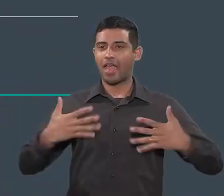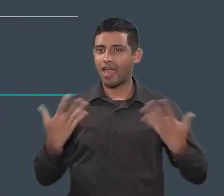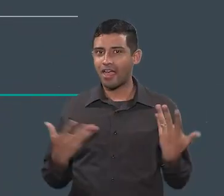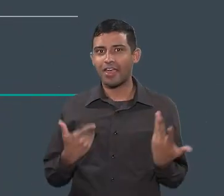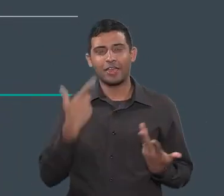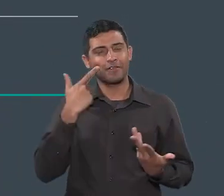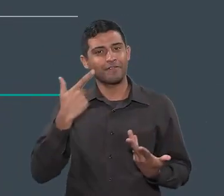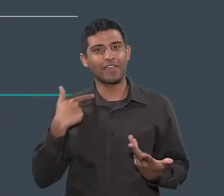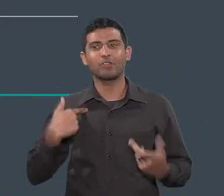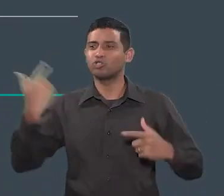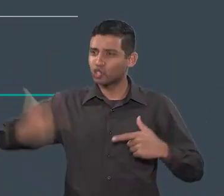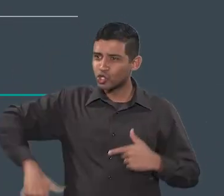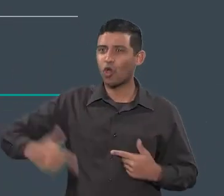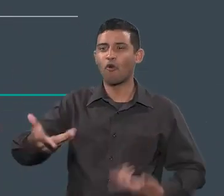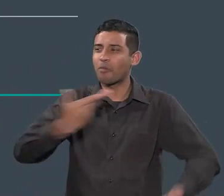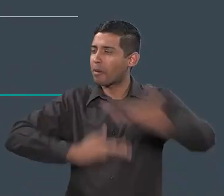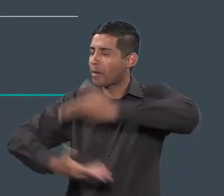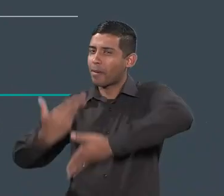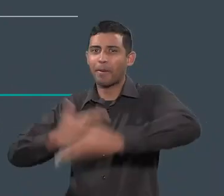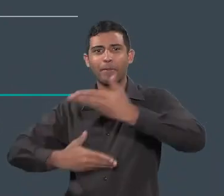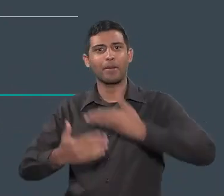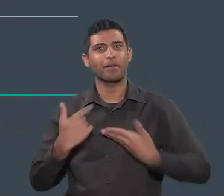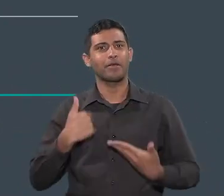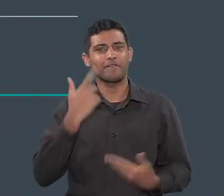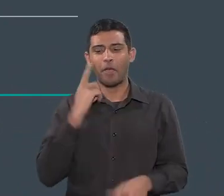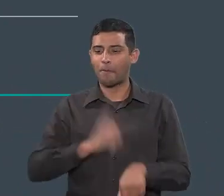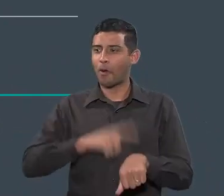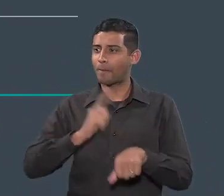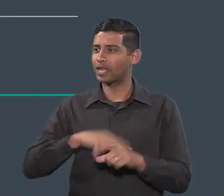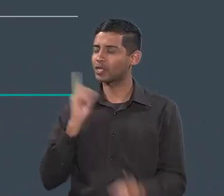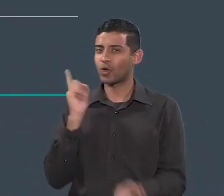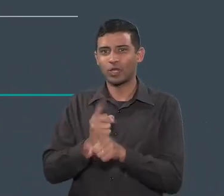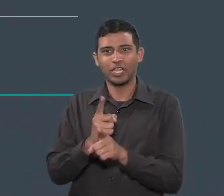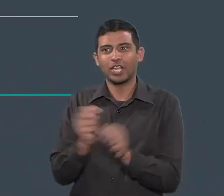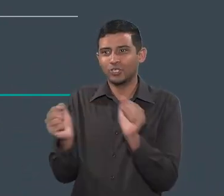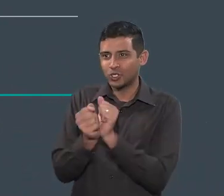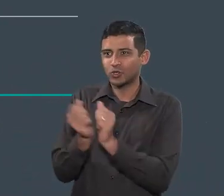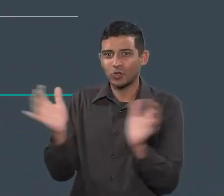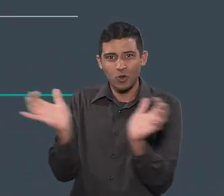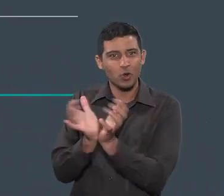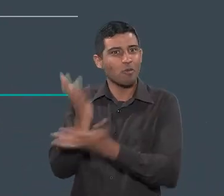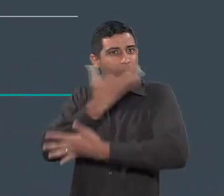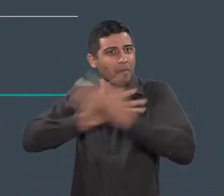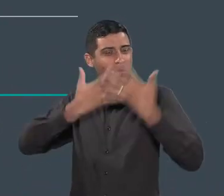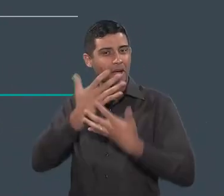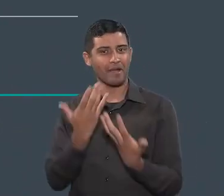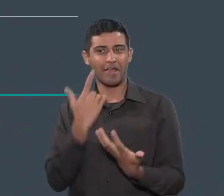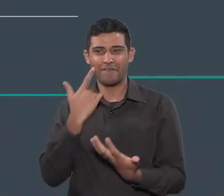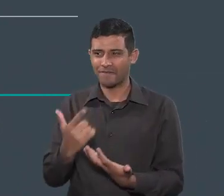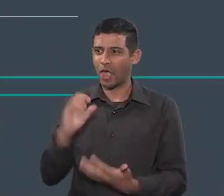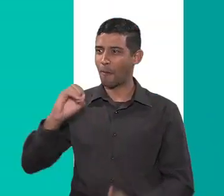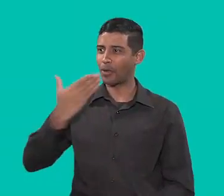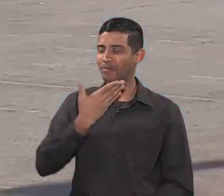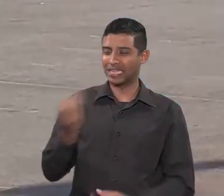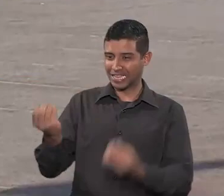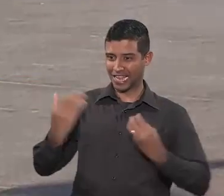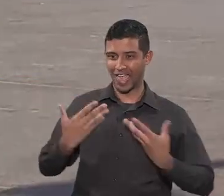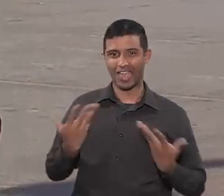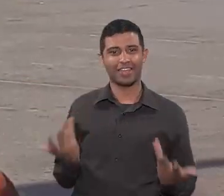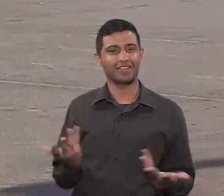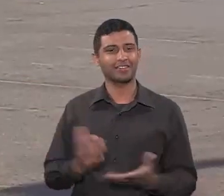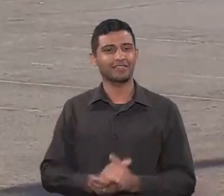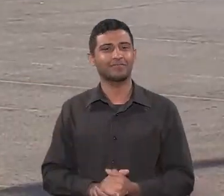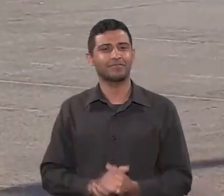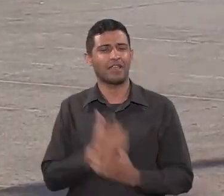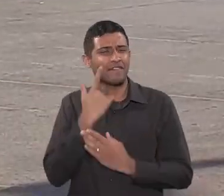né, a ressocialização. E foi um momento que eu encontrei junto com o Coral Uma Só Voz, com essa oportunidade que me deram. E não